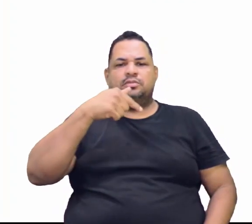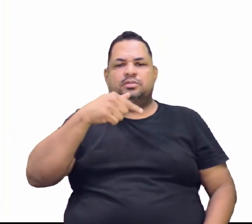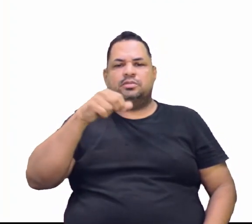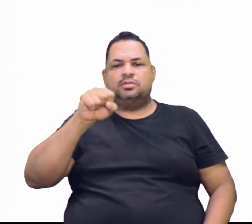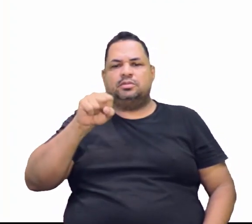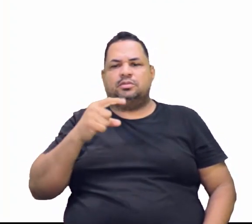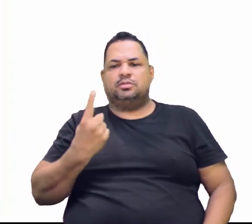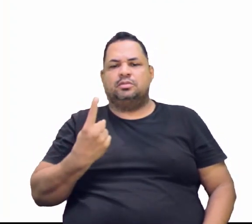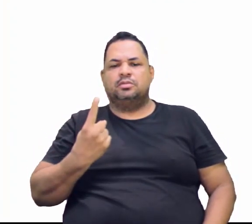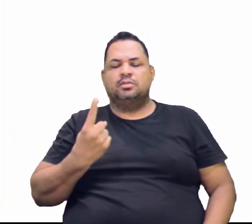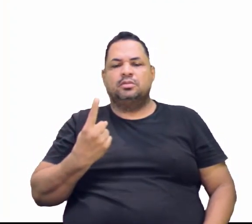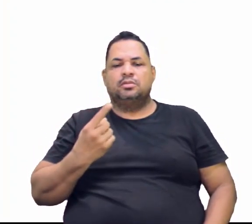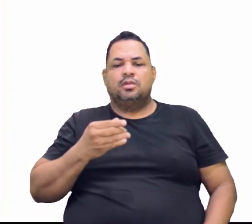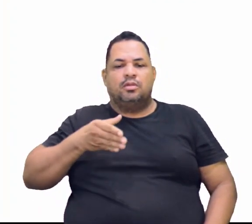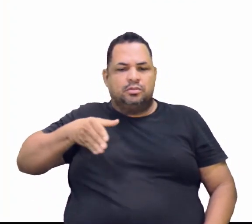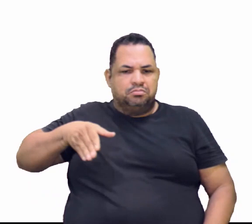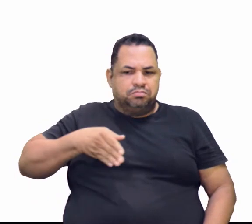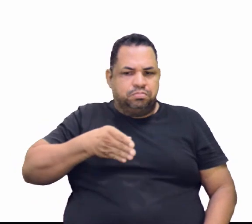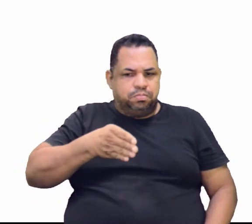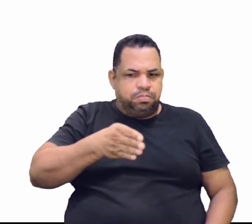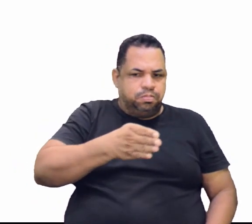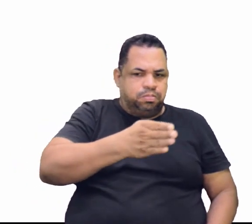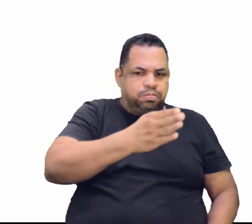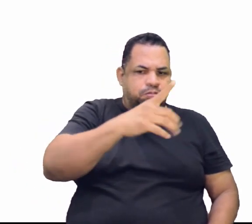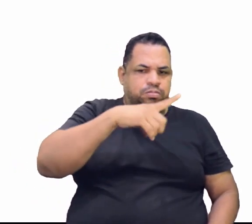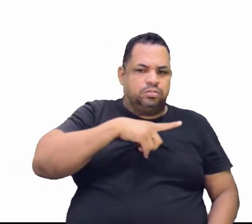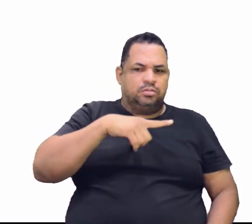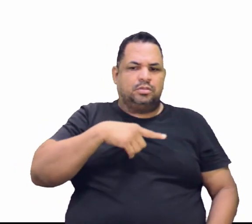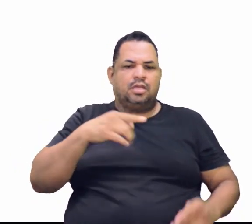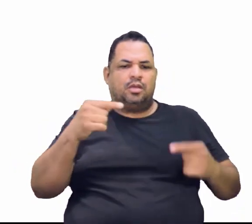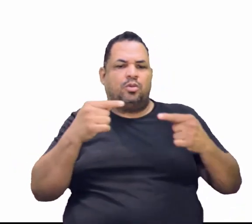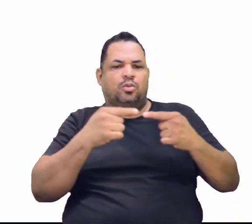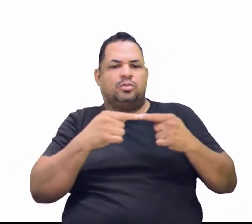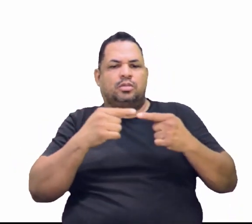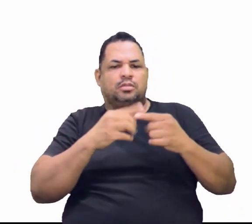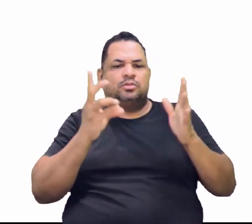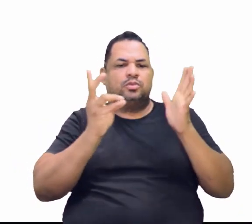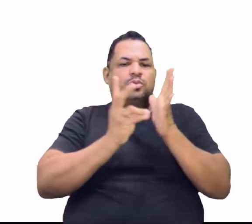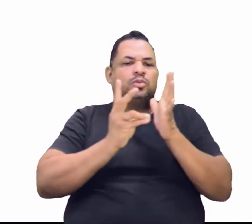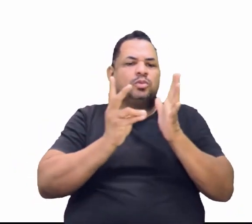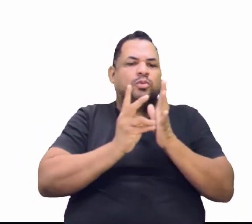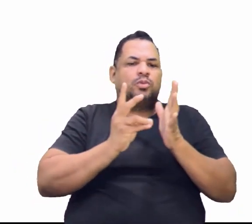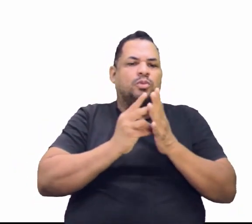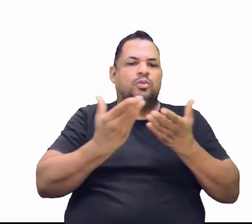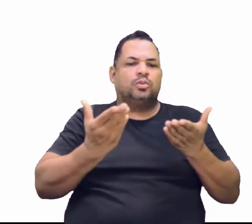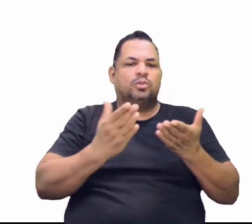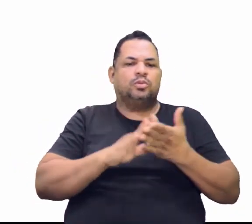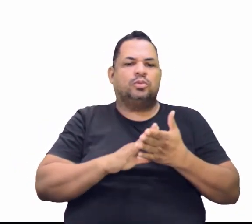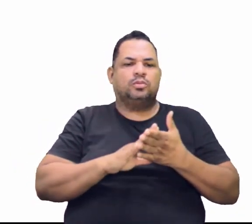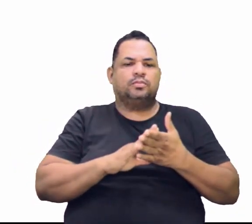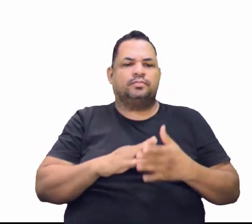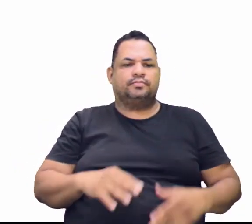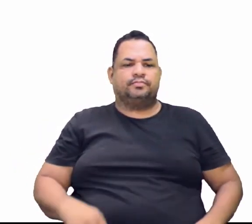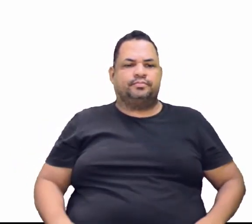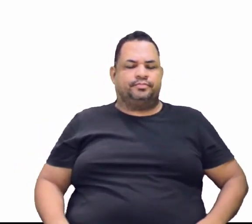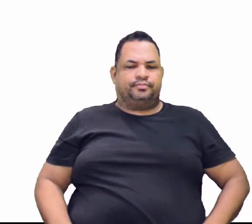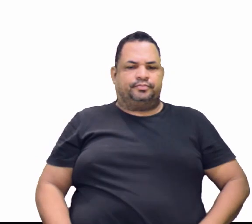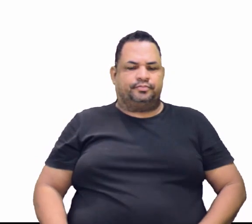1781. E por onde eles passavam, tinha contato com os nativos. E o Rondon, então, por